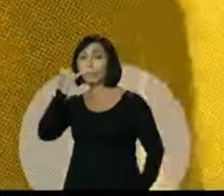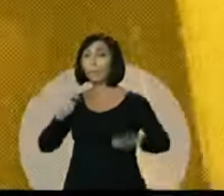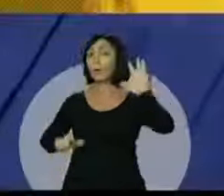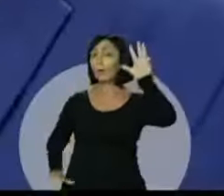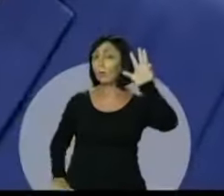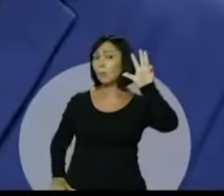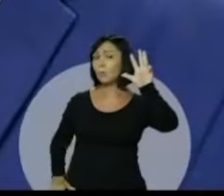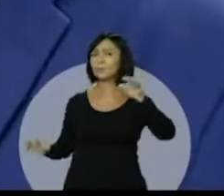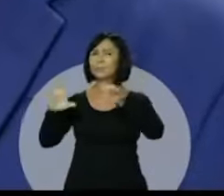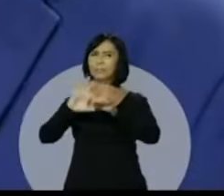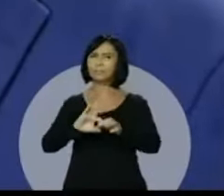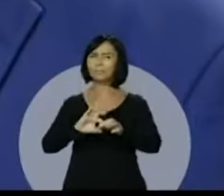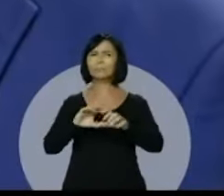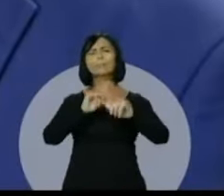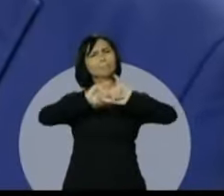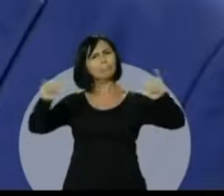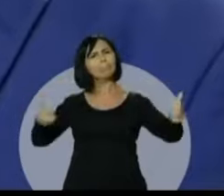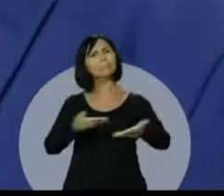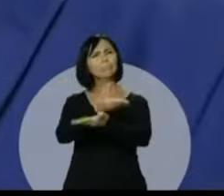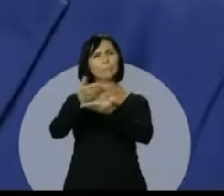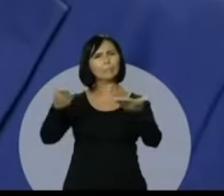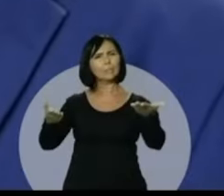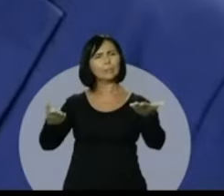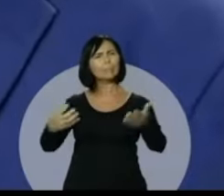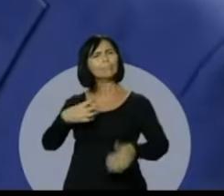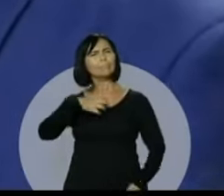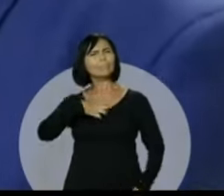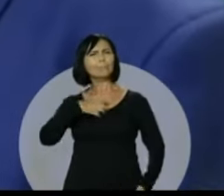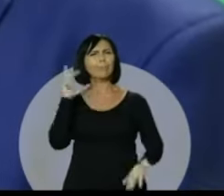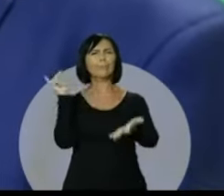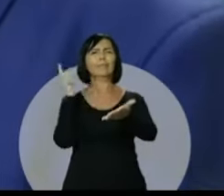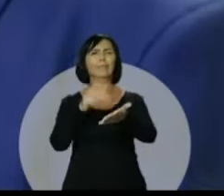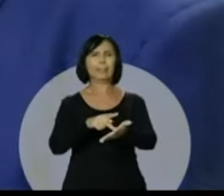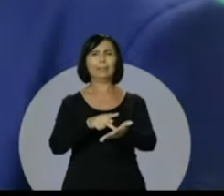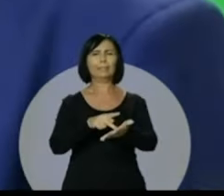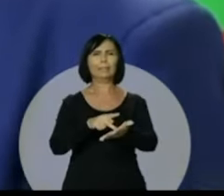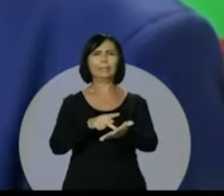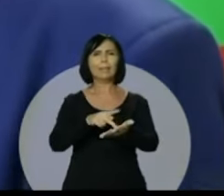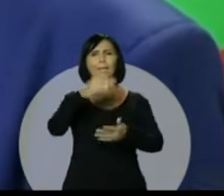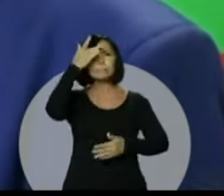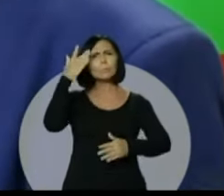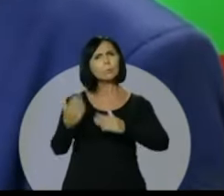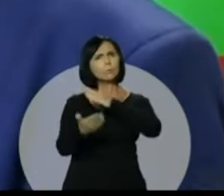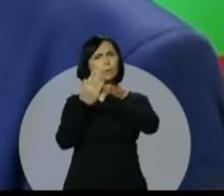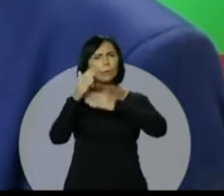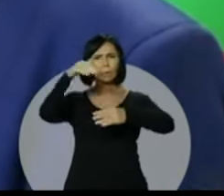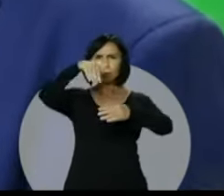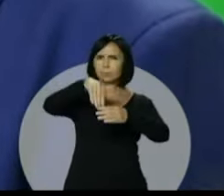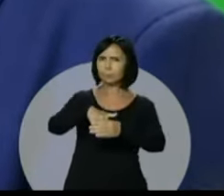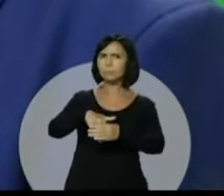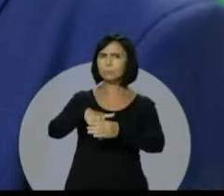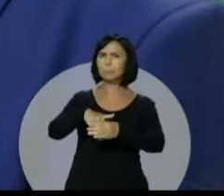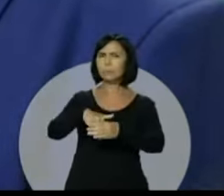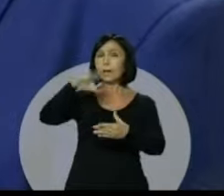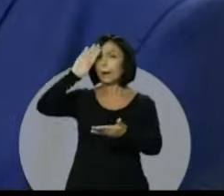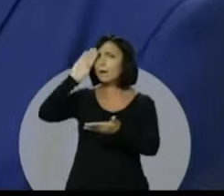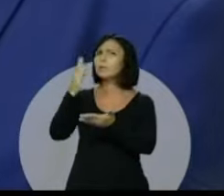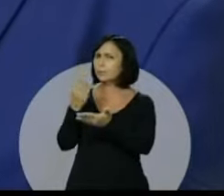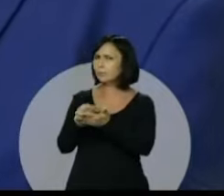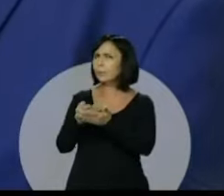João também. E eu queria dizer para vocês, de coração, que todas as pessoas que votarem em mim, que todas as pessoas